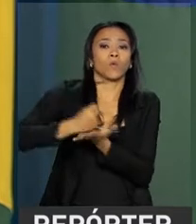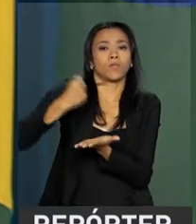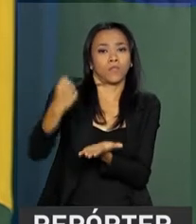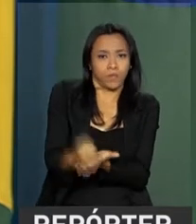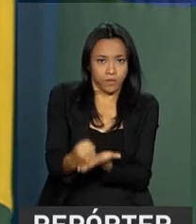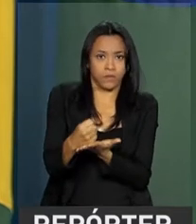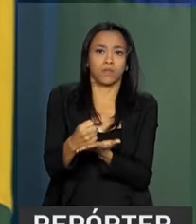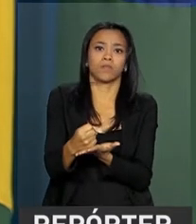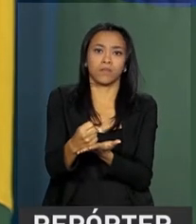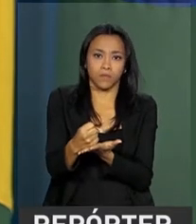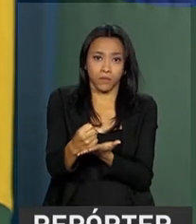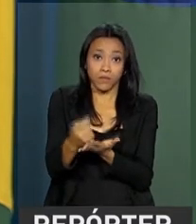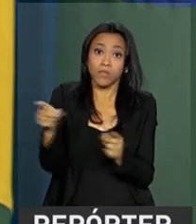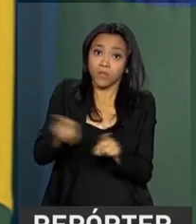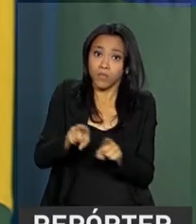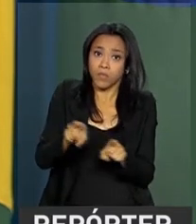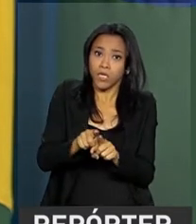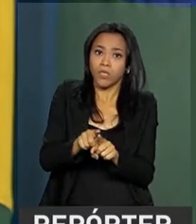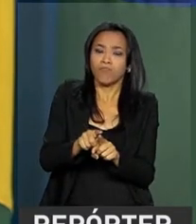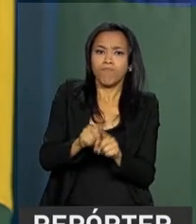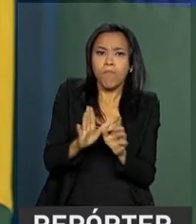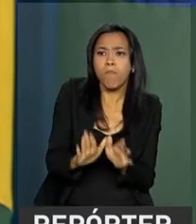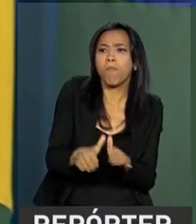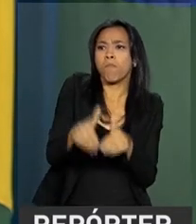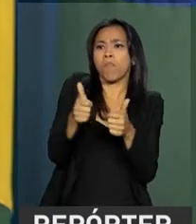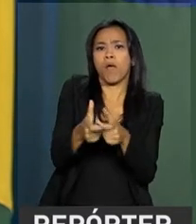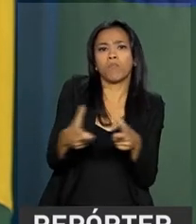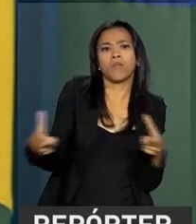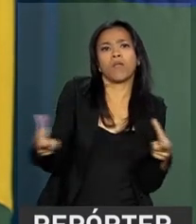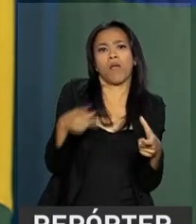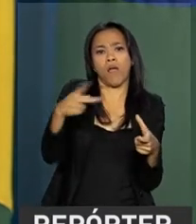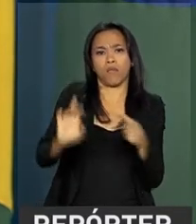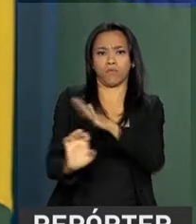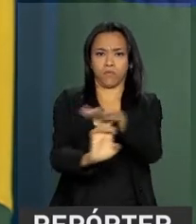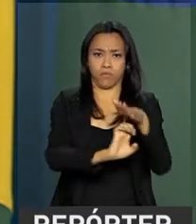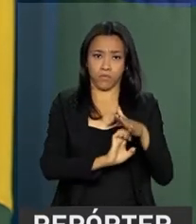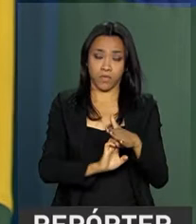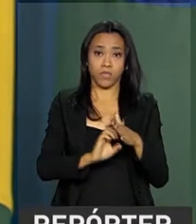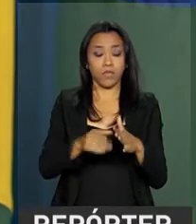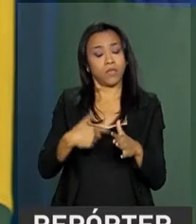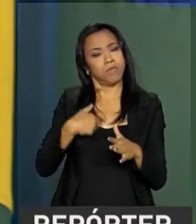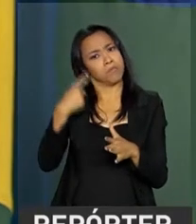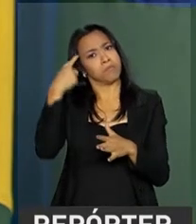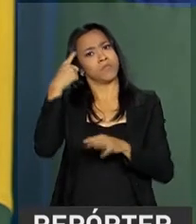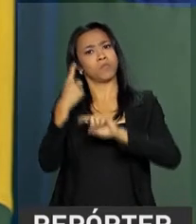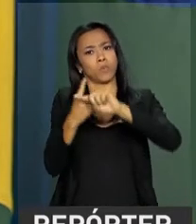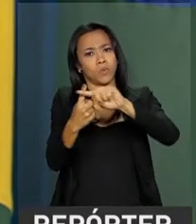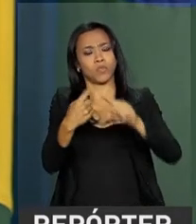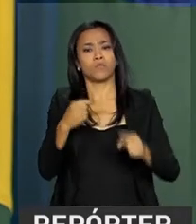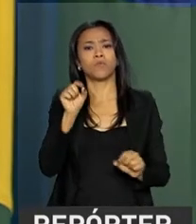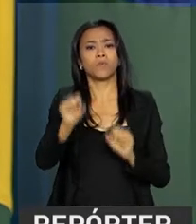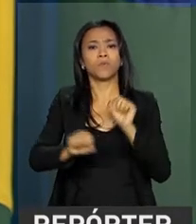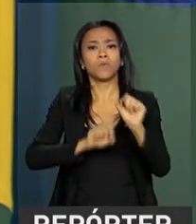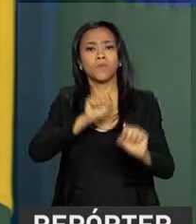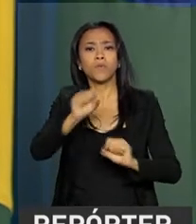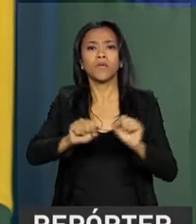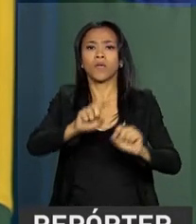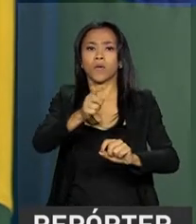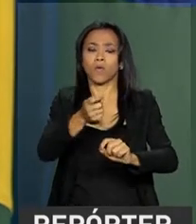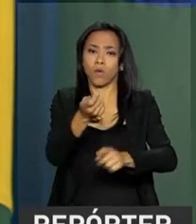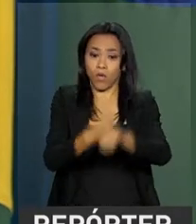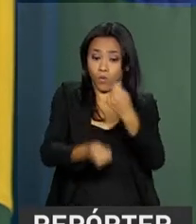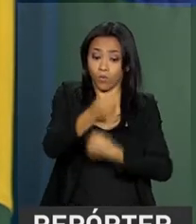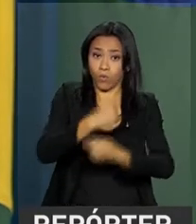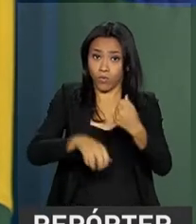e investir e otimistas com o crescimento da nossa economia